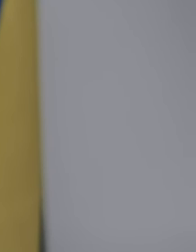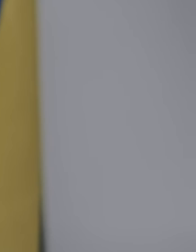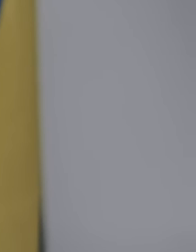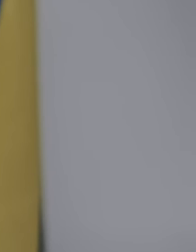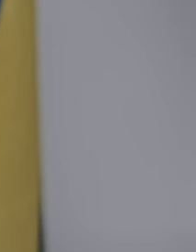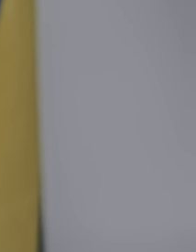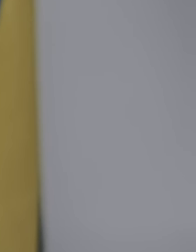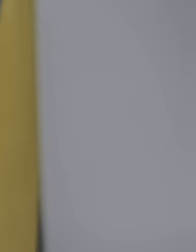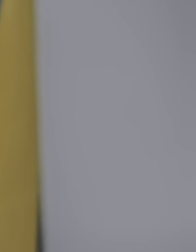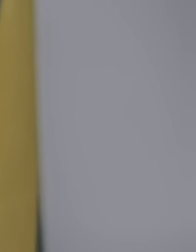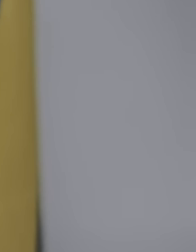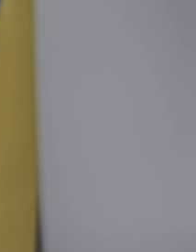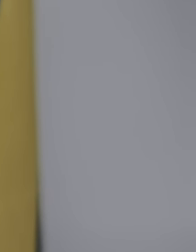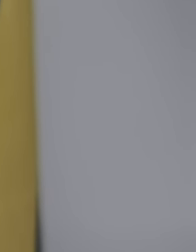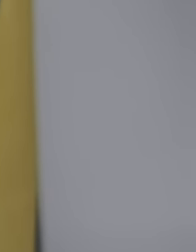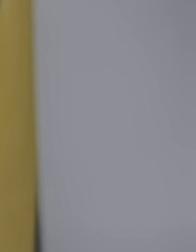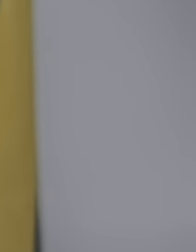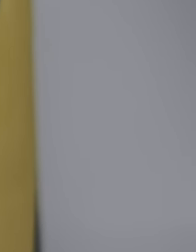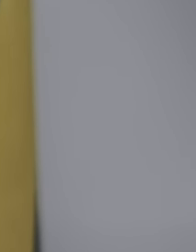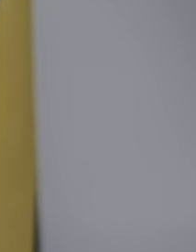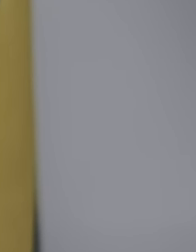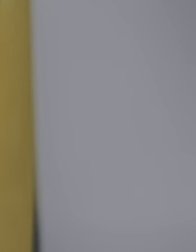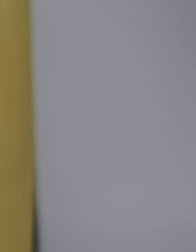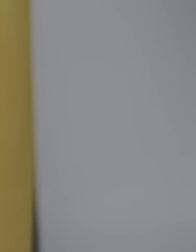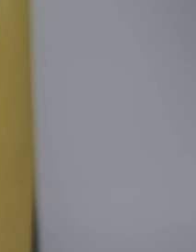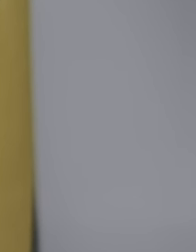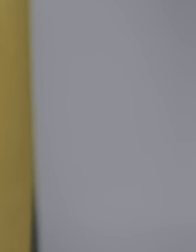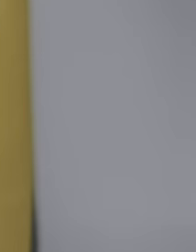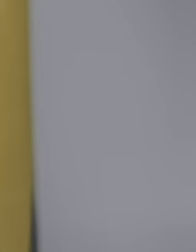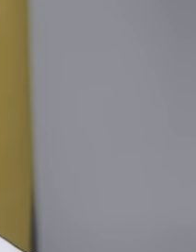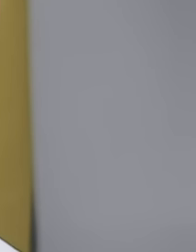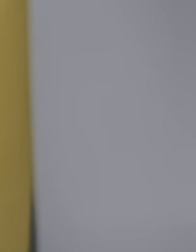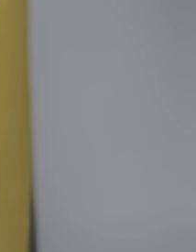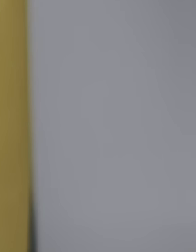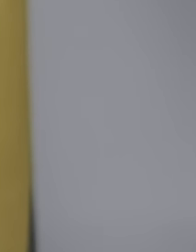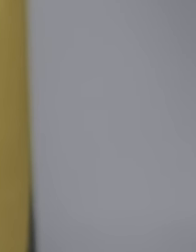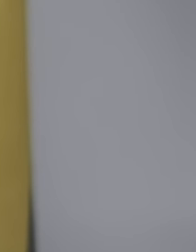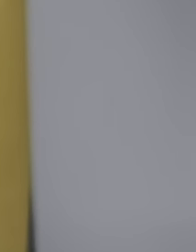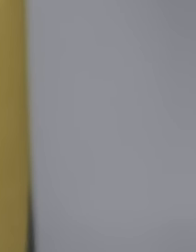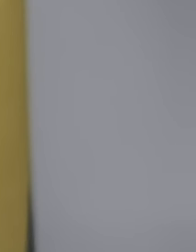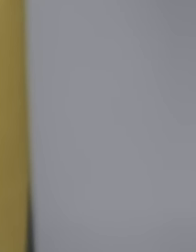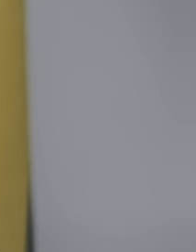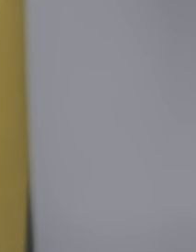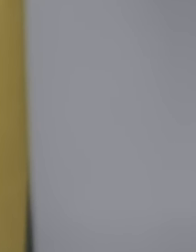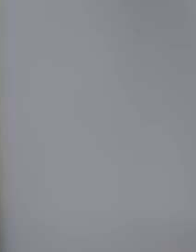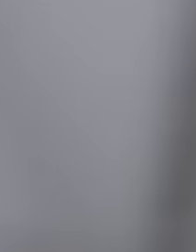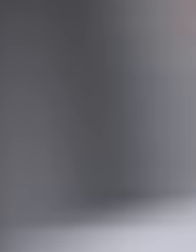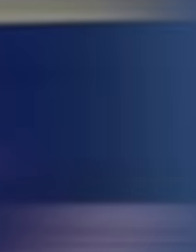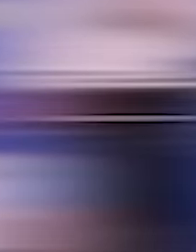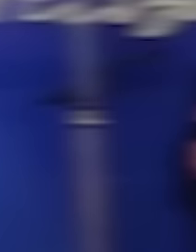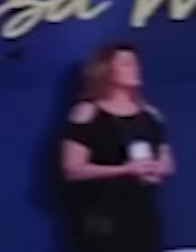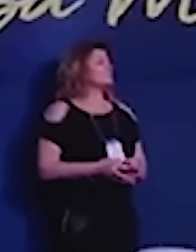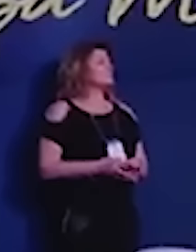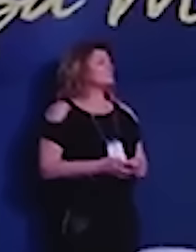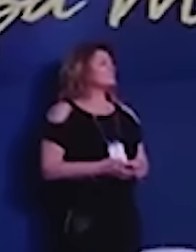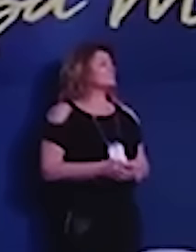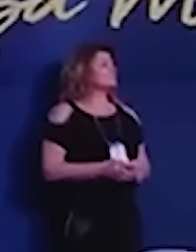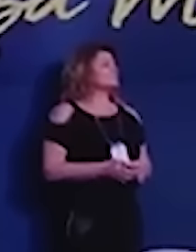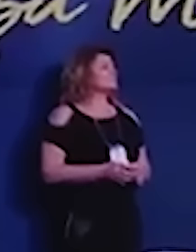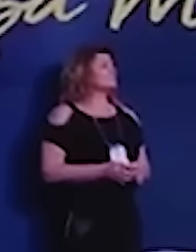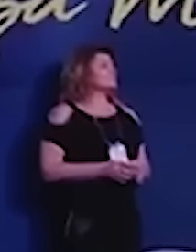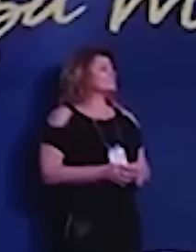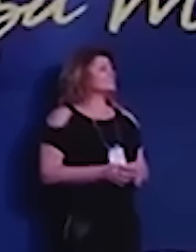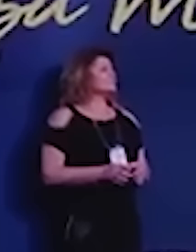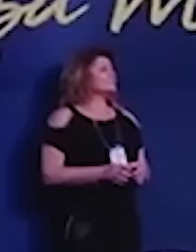por vingança para favorecer o PT e agora voltam a cena do crime assim como o Lula voltou à cena do crime depois de